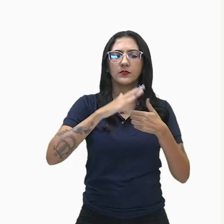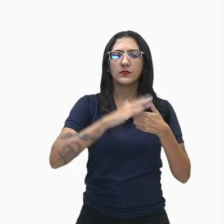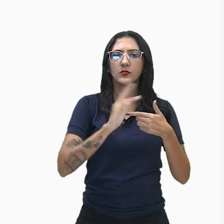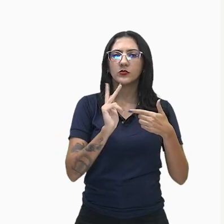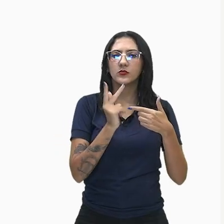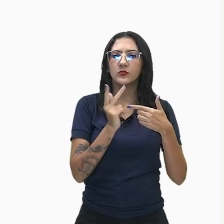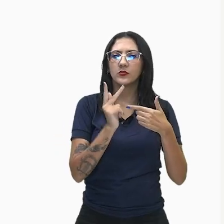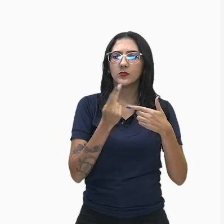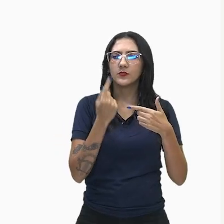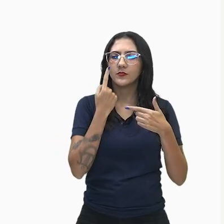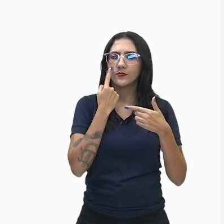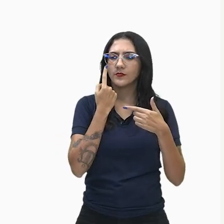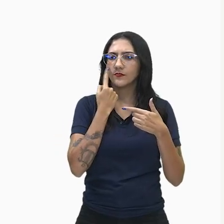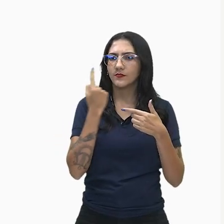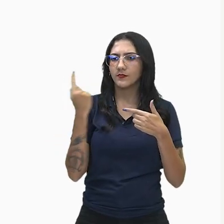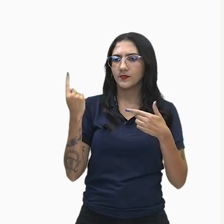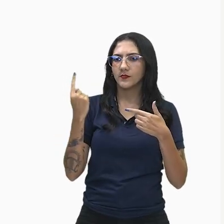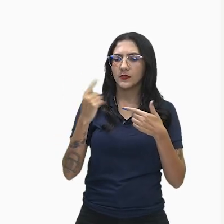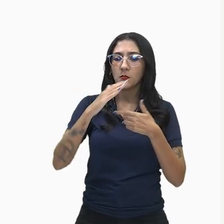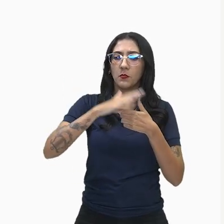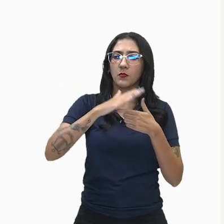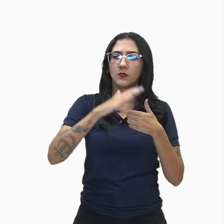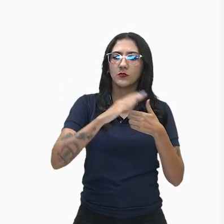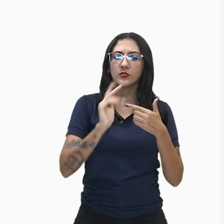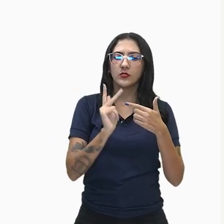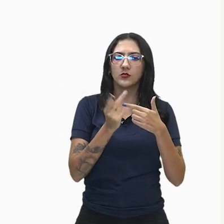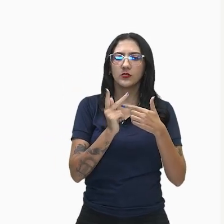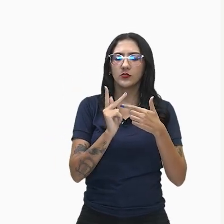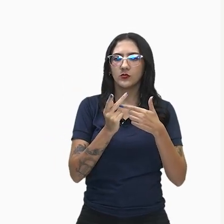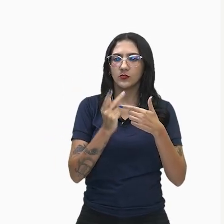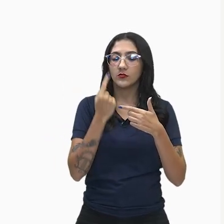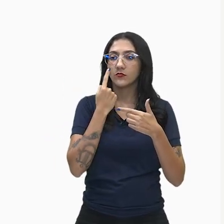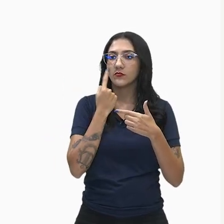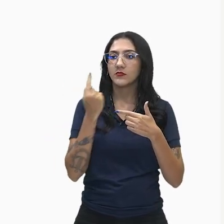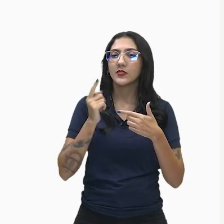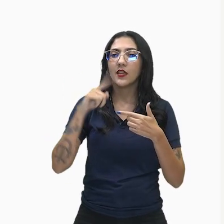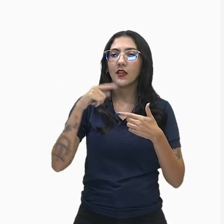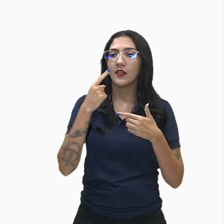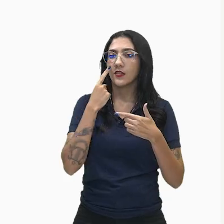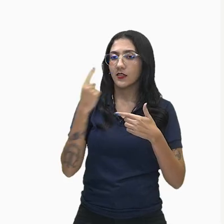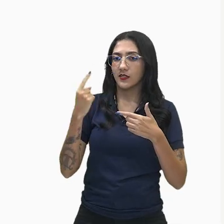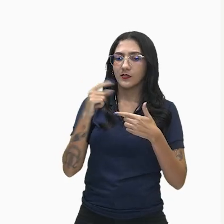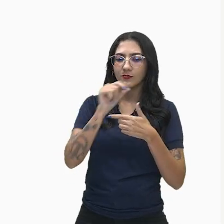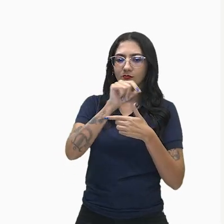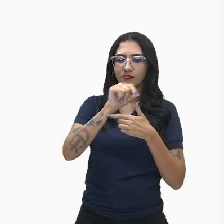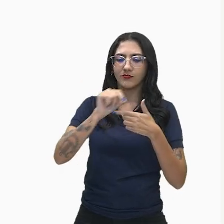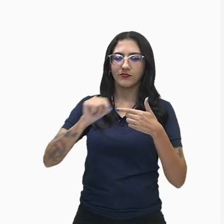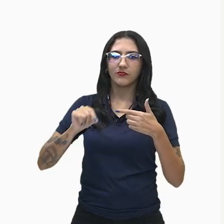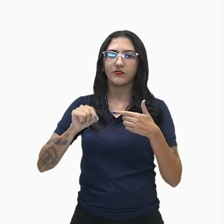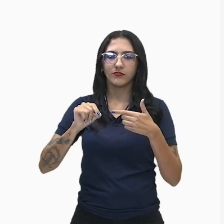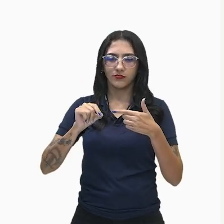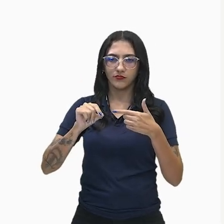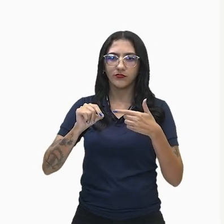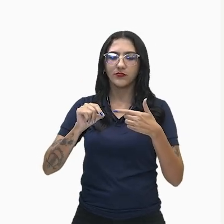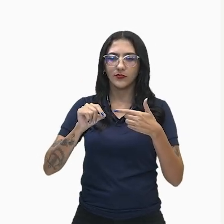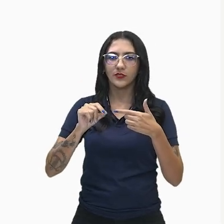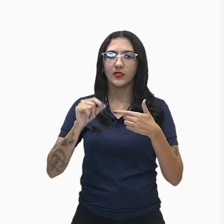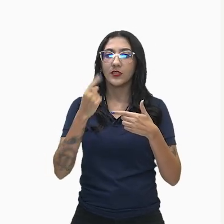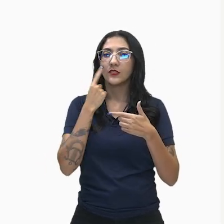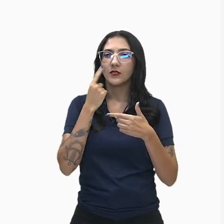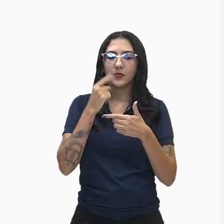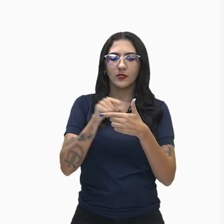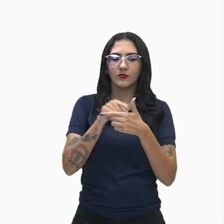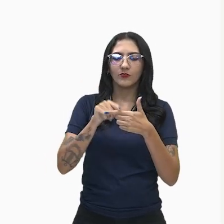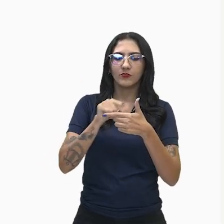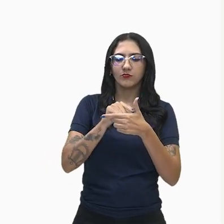A hipotenusa, ó, é justamente aquele lado maior, é o lado oposto ao ângulo reto. Quanto é que